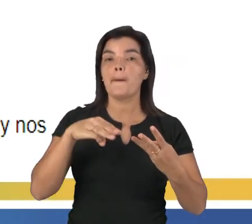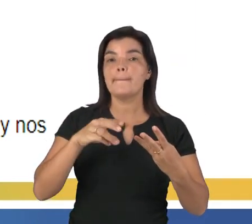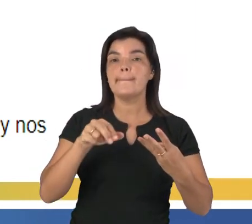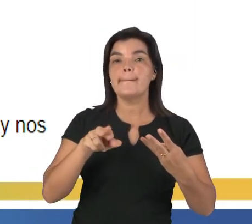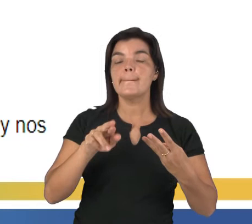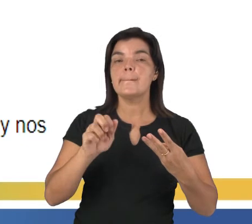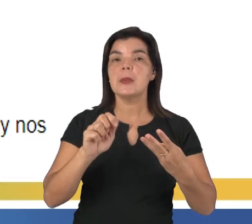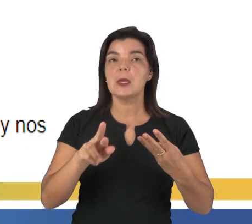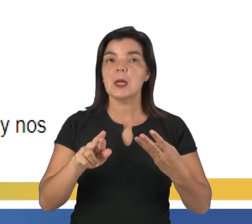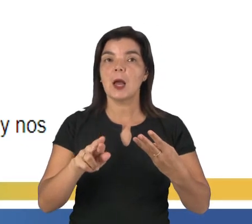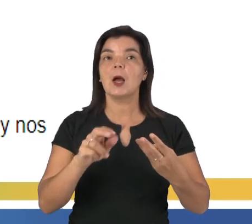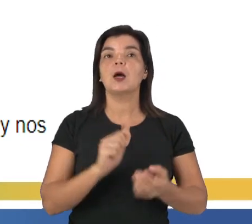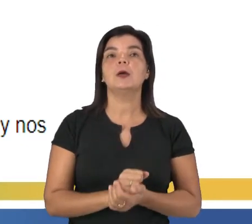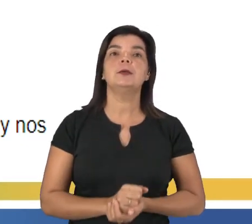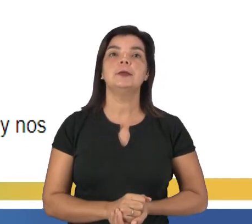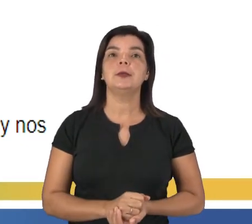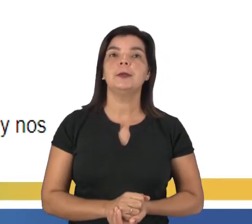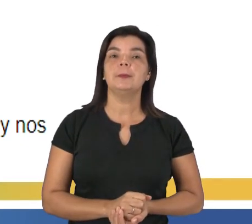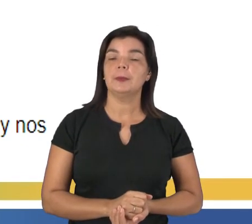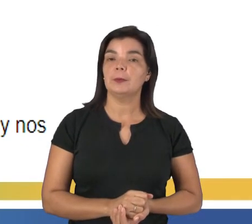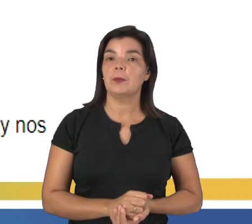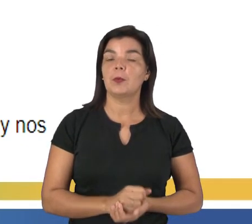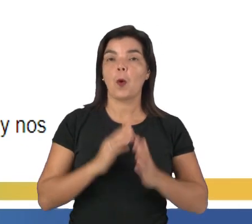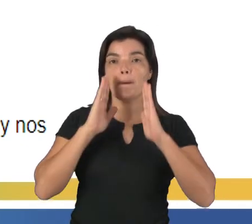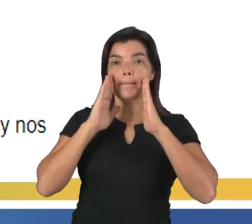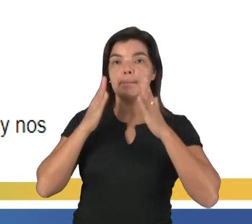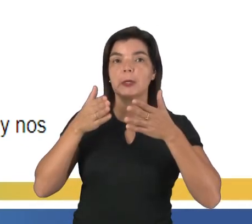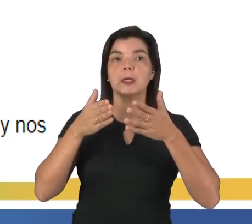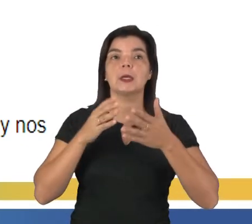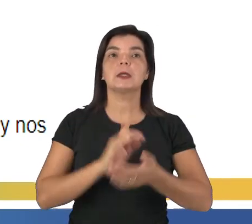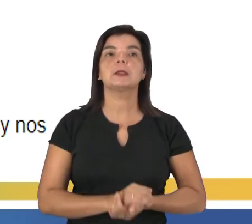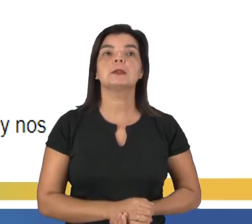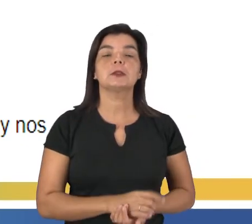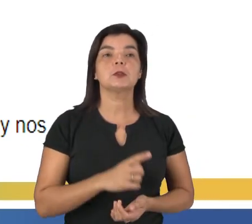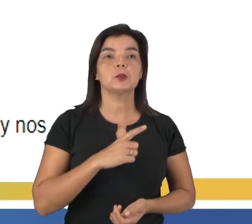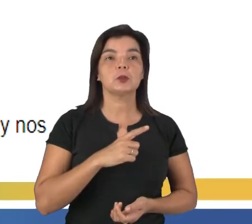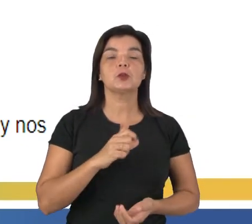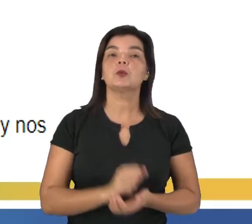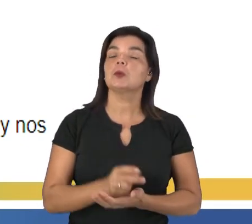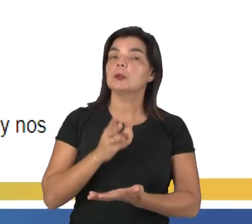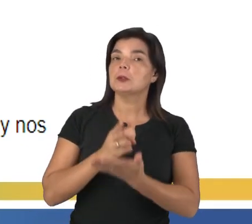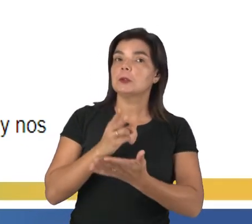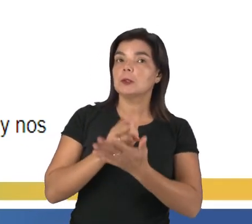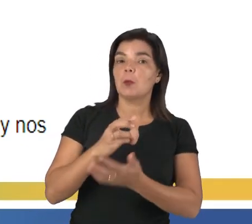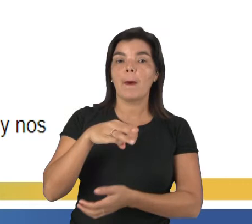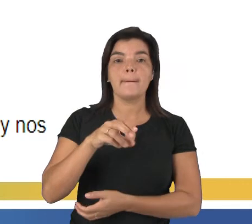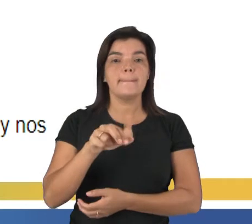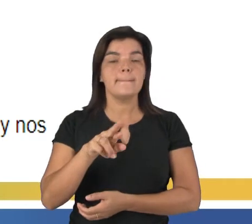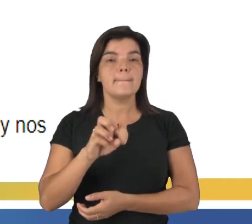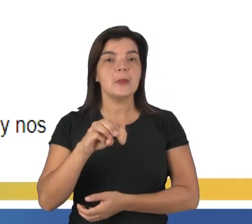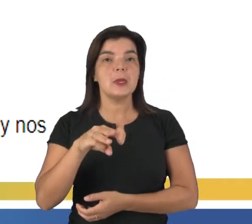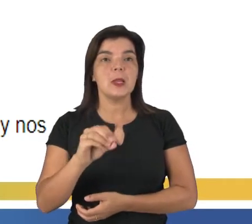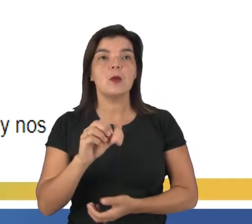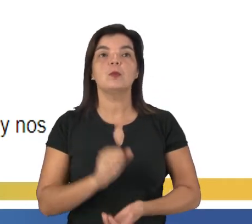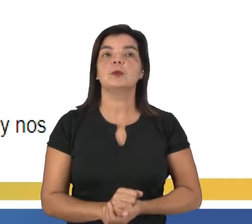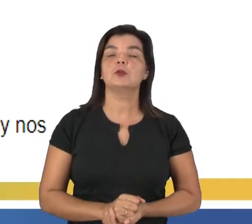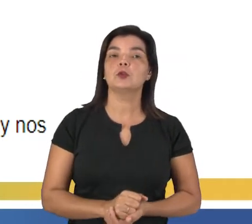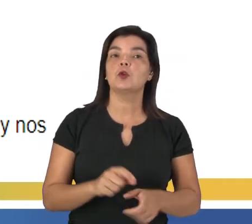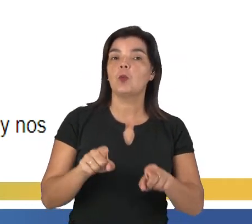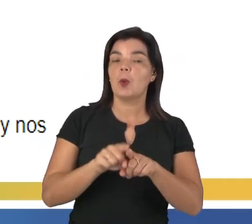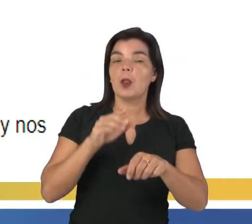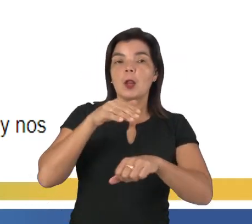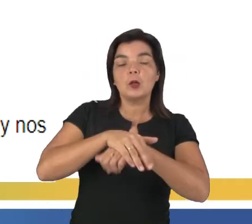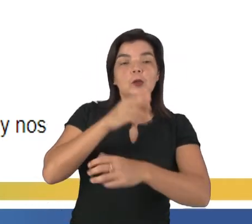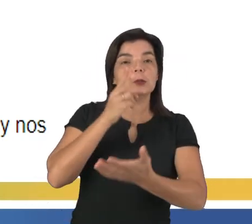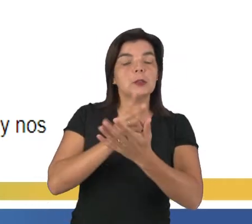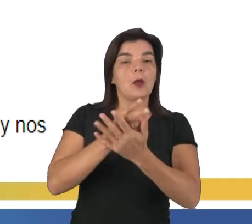primeira pessoa do plural, mirar nos outros, então é miramos, né? Então, por la noite sempre miramos as estrelas com mi novio, ou seja, pela